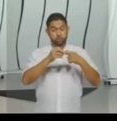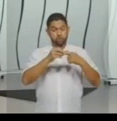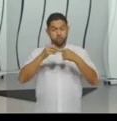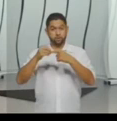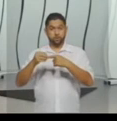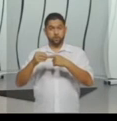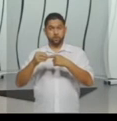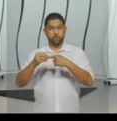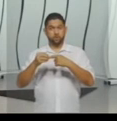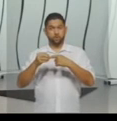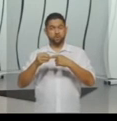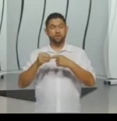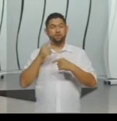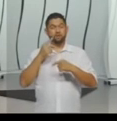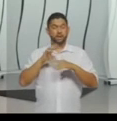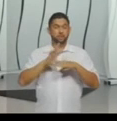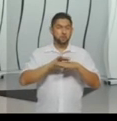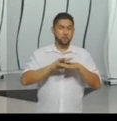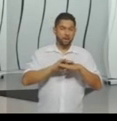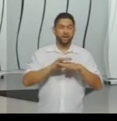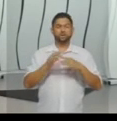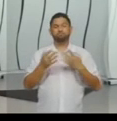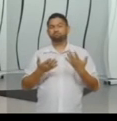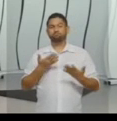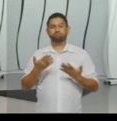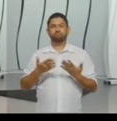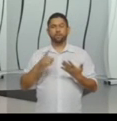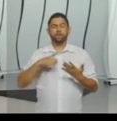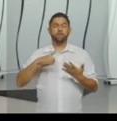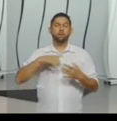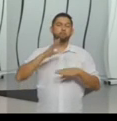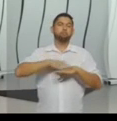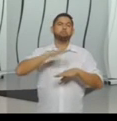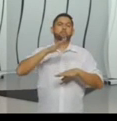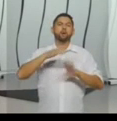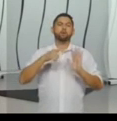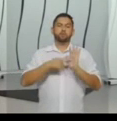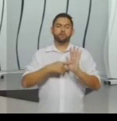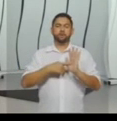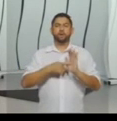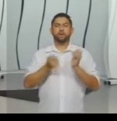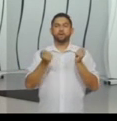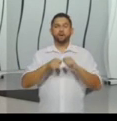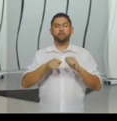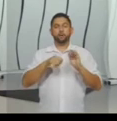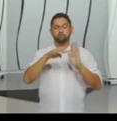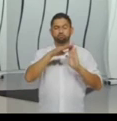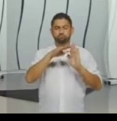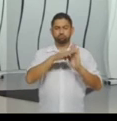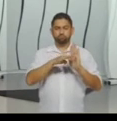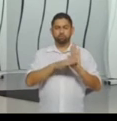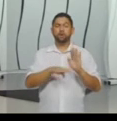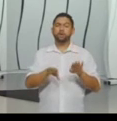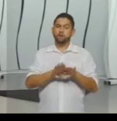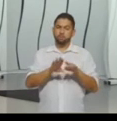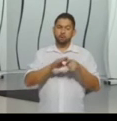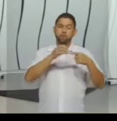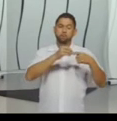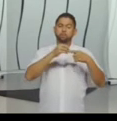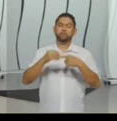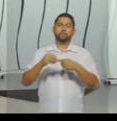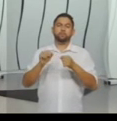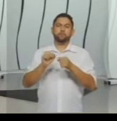de plasmódio, de doença, malária, temos outras doenças aí que nós podemos citar aqui que são causadas por